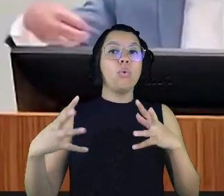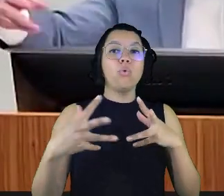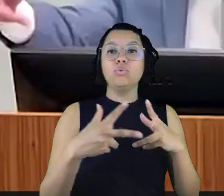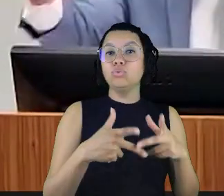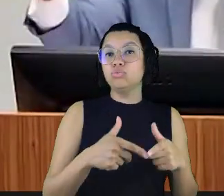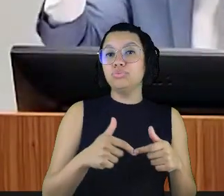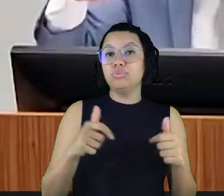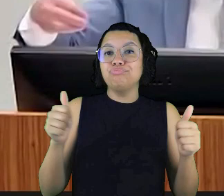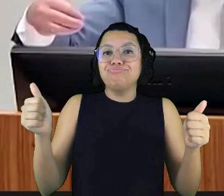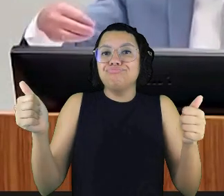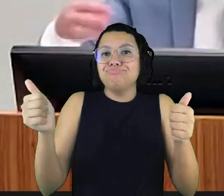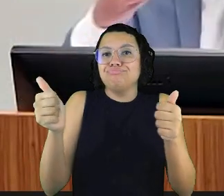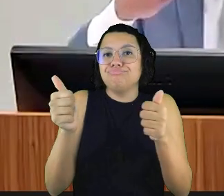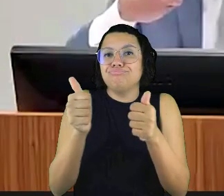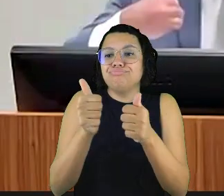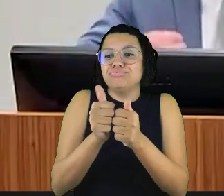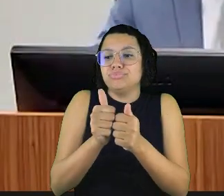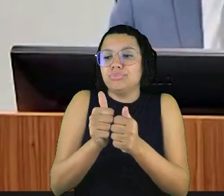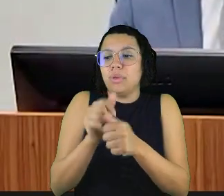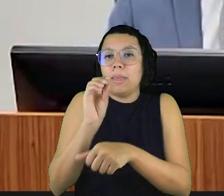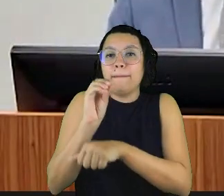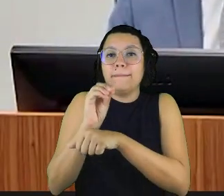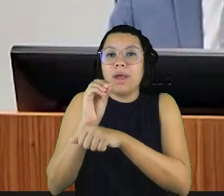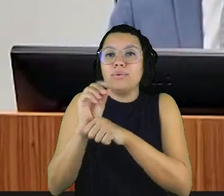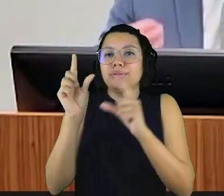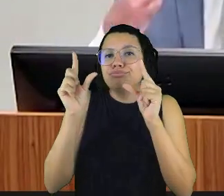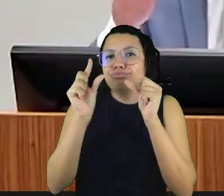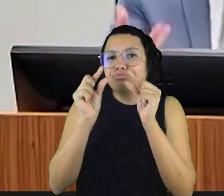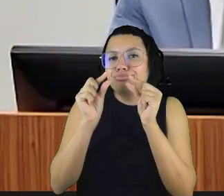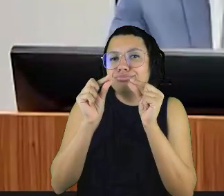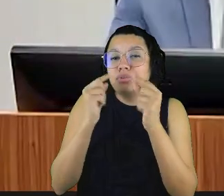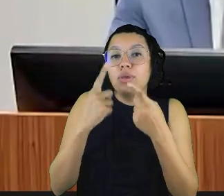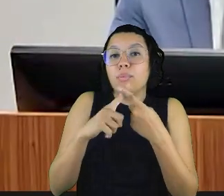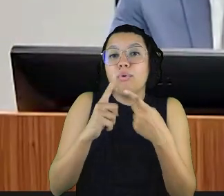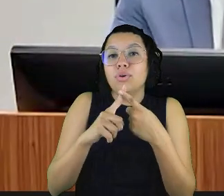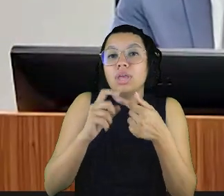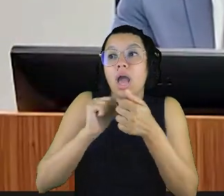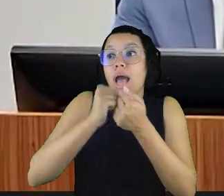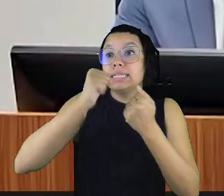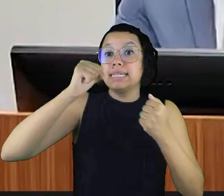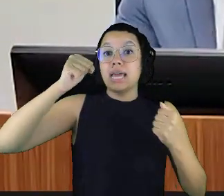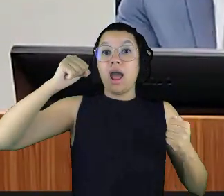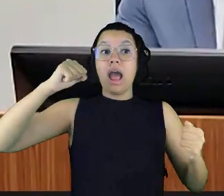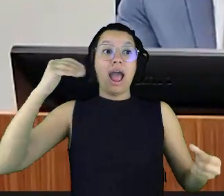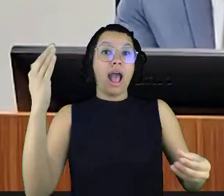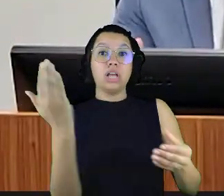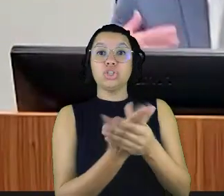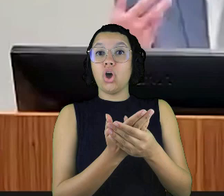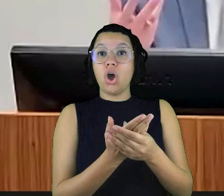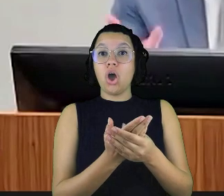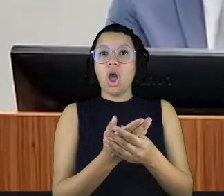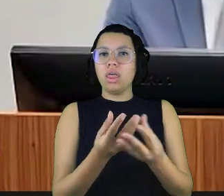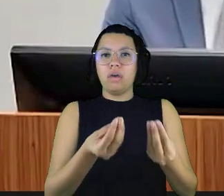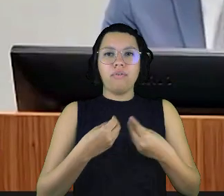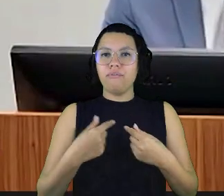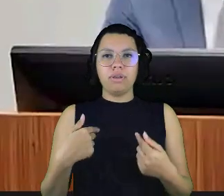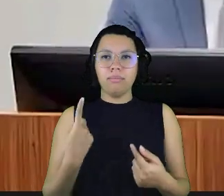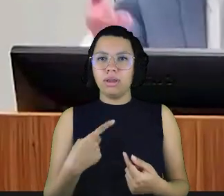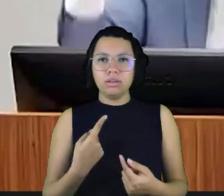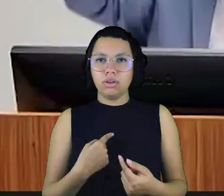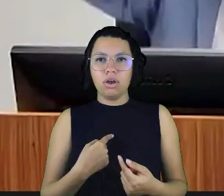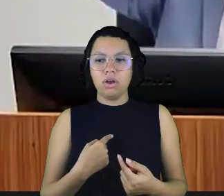as coisonas não vão vir para nós. Os mecanismos de desjudicialização para a solução dos